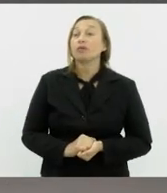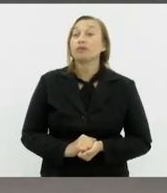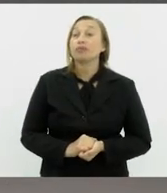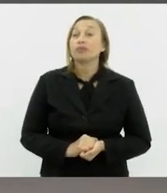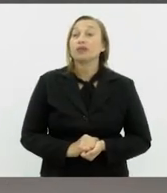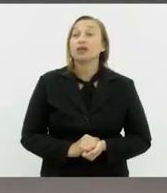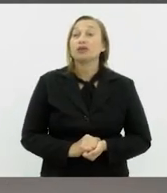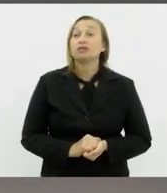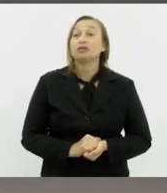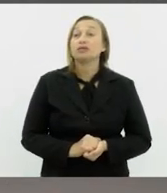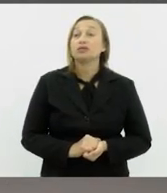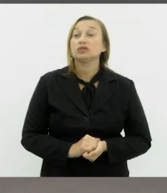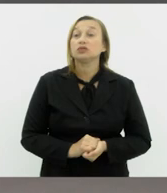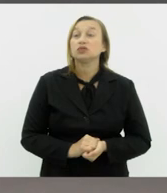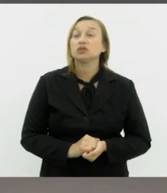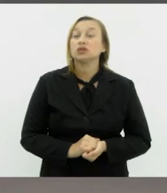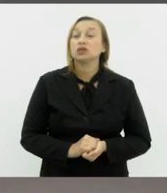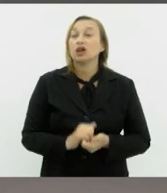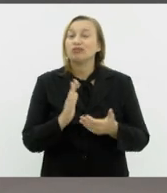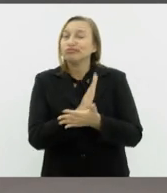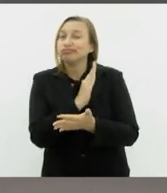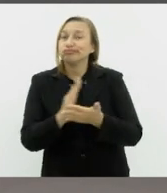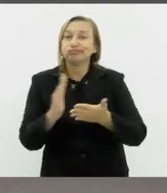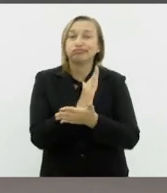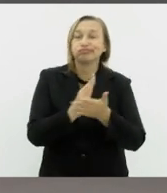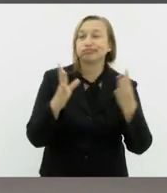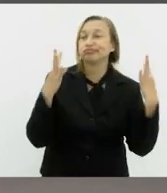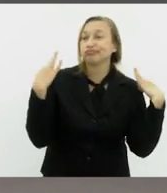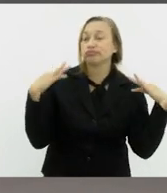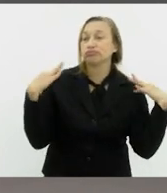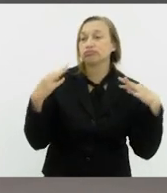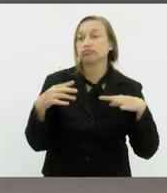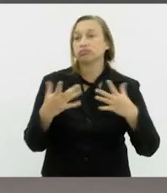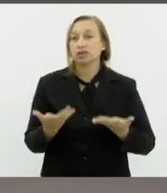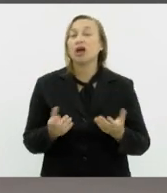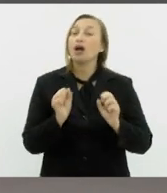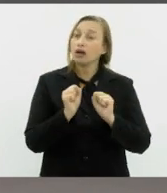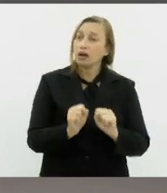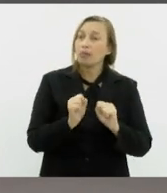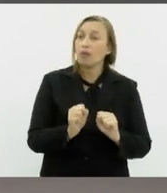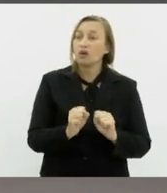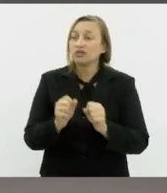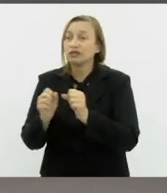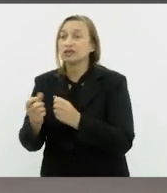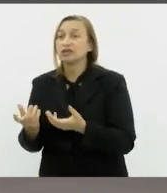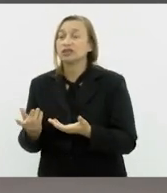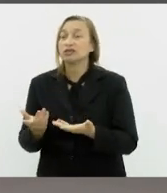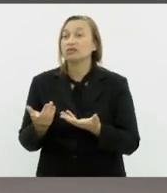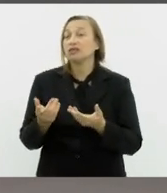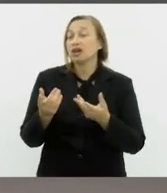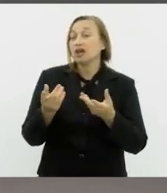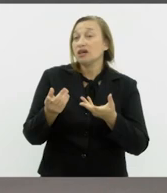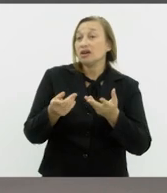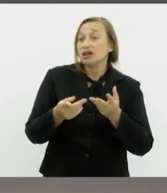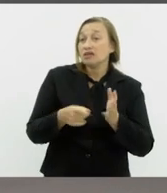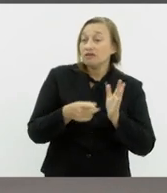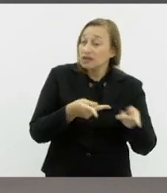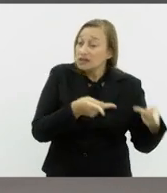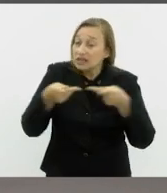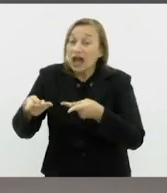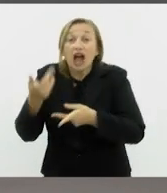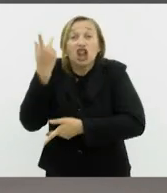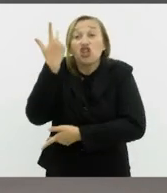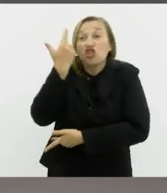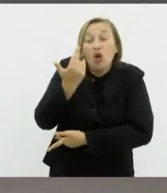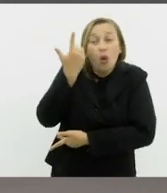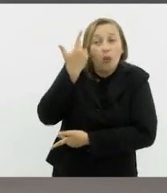Para o deleite de alguns turistas, que podem fazer esse turismo de forma ecológica. O que